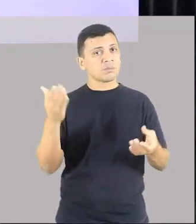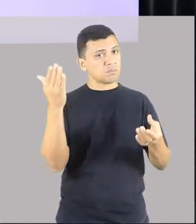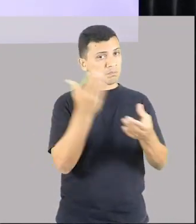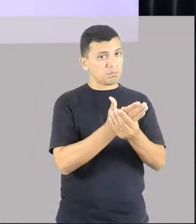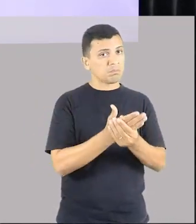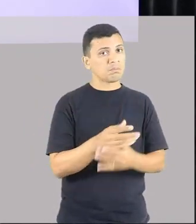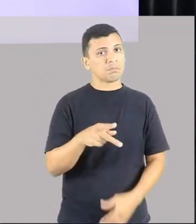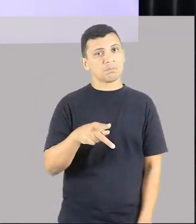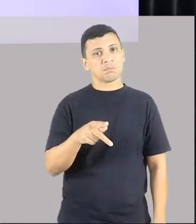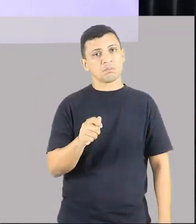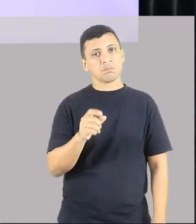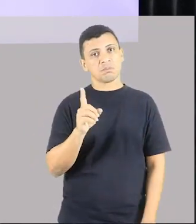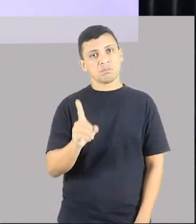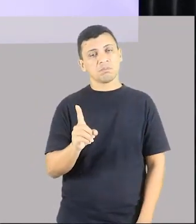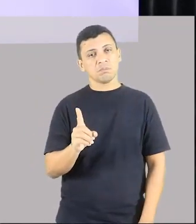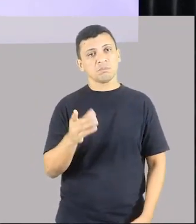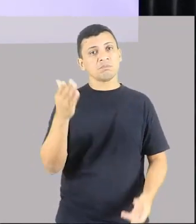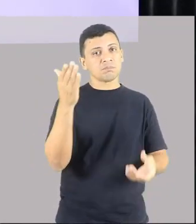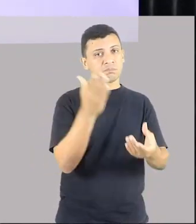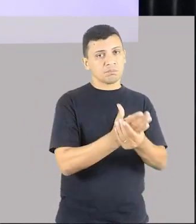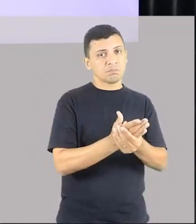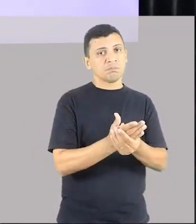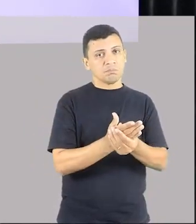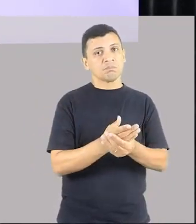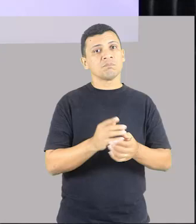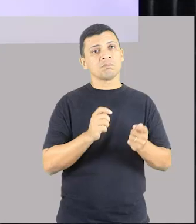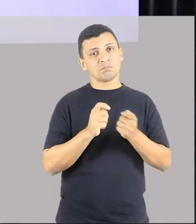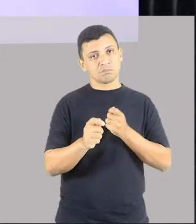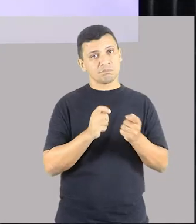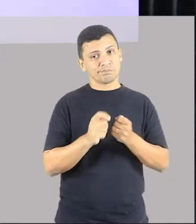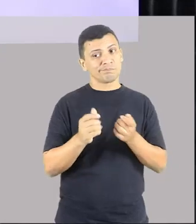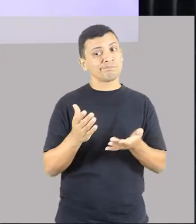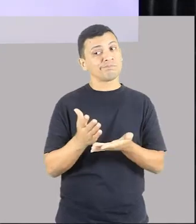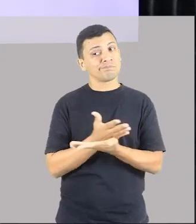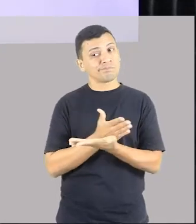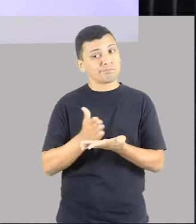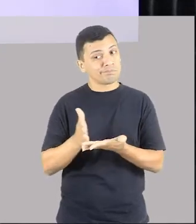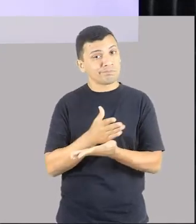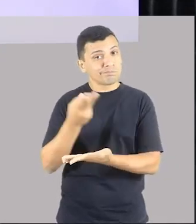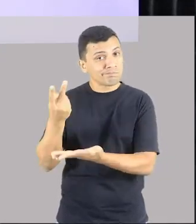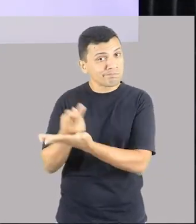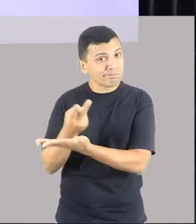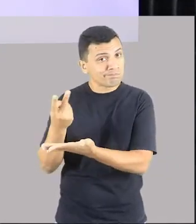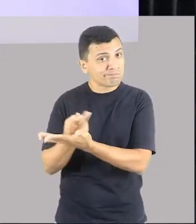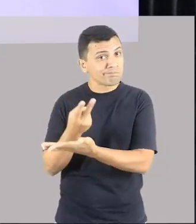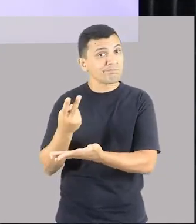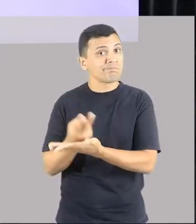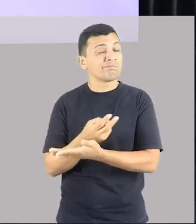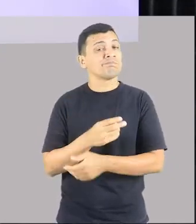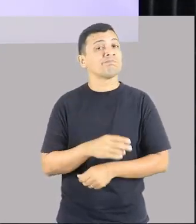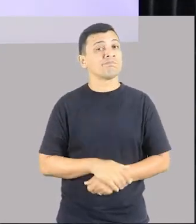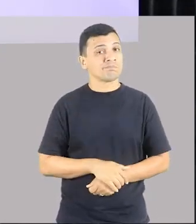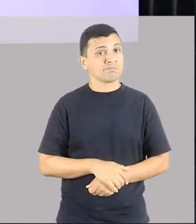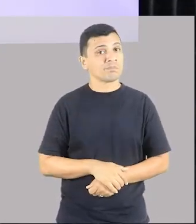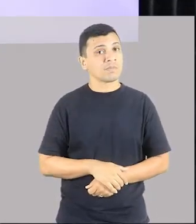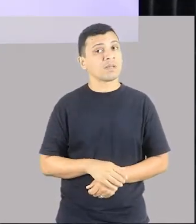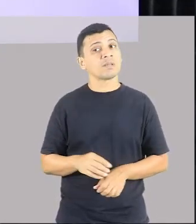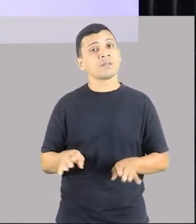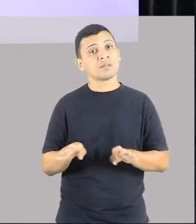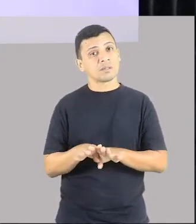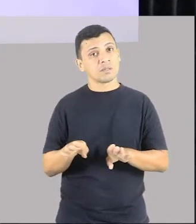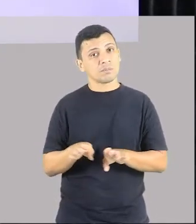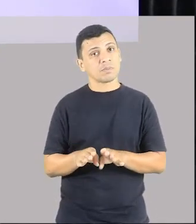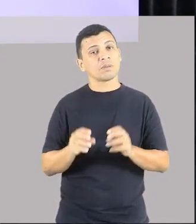PAD, um processo administrativo disciplinar, por alguma eventual infração. Eles podem incidir, em boa parte